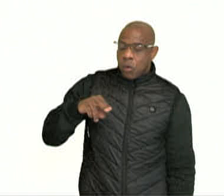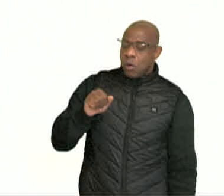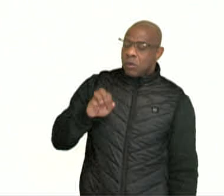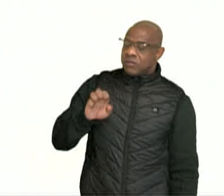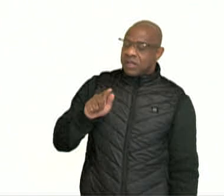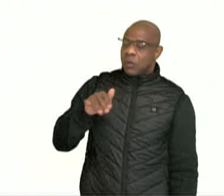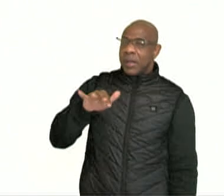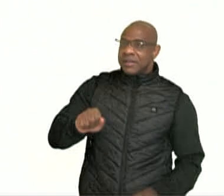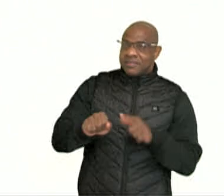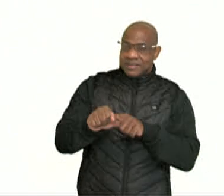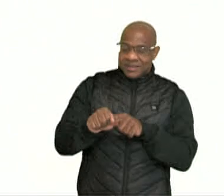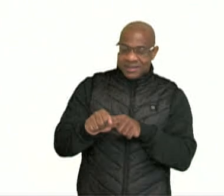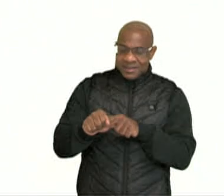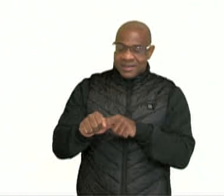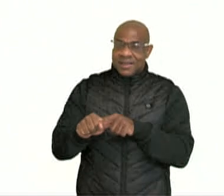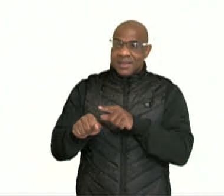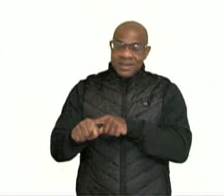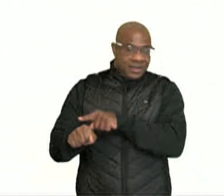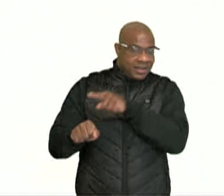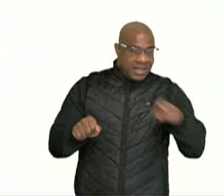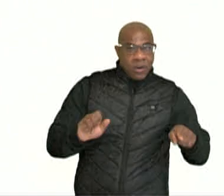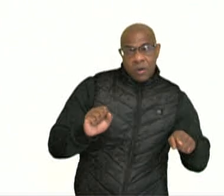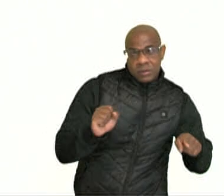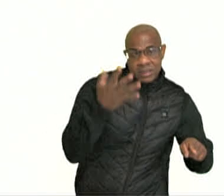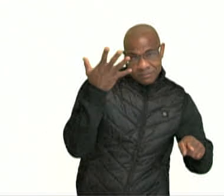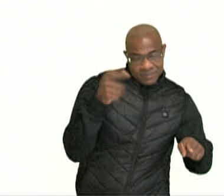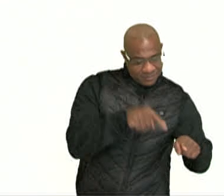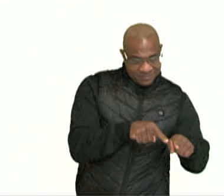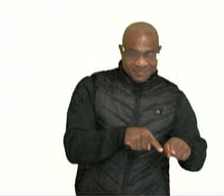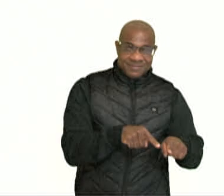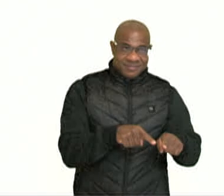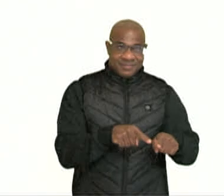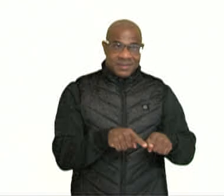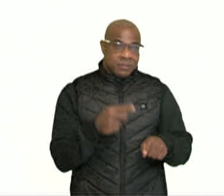são coloridos e atraíram as crianças. Ok?